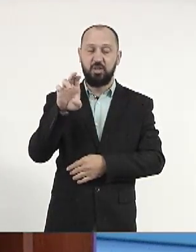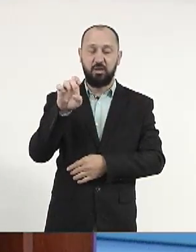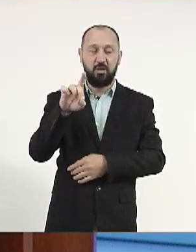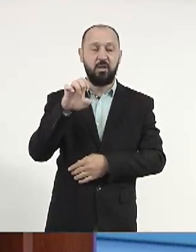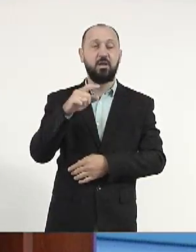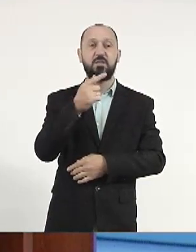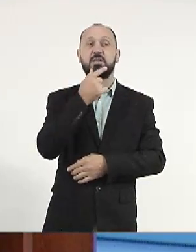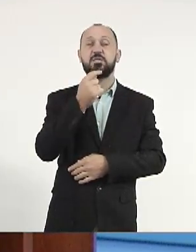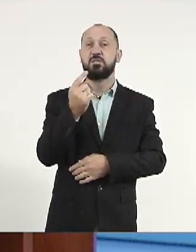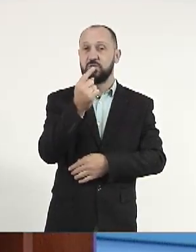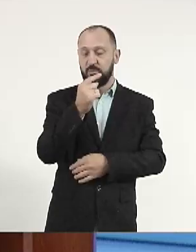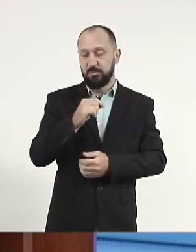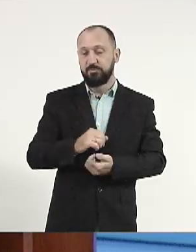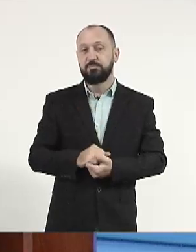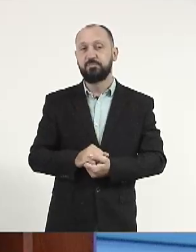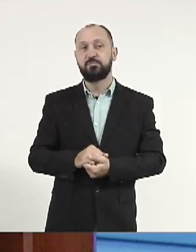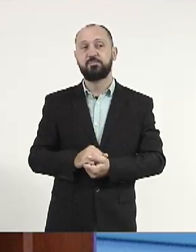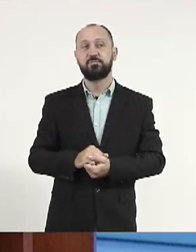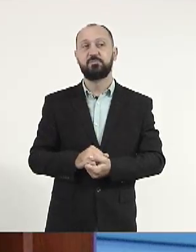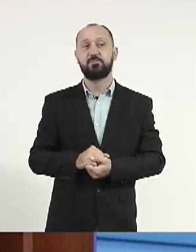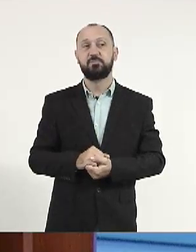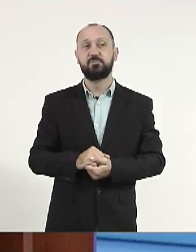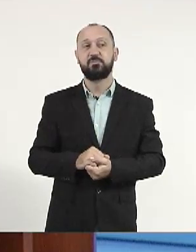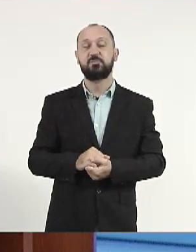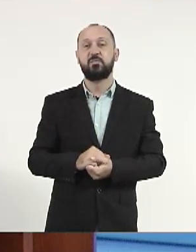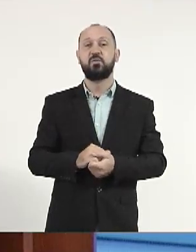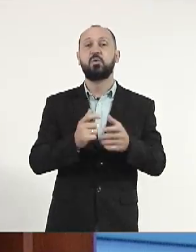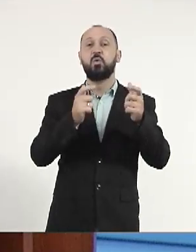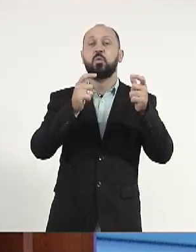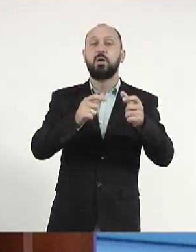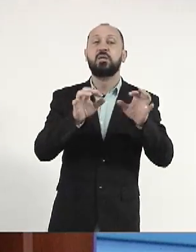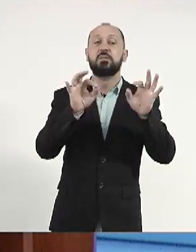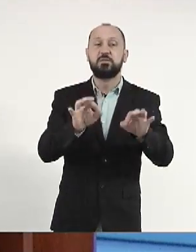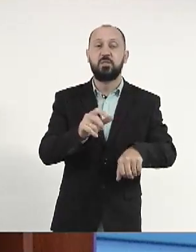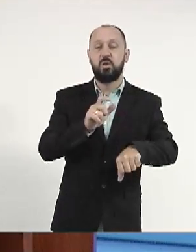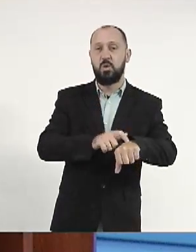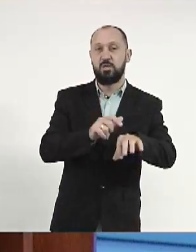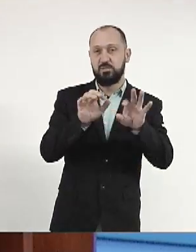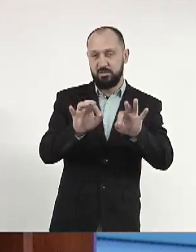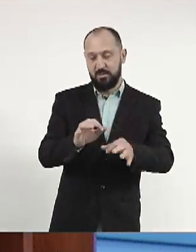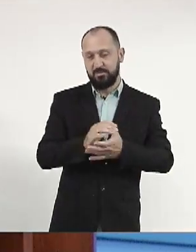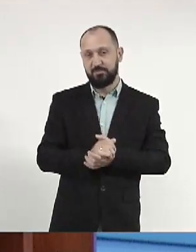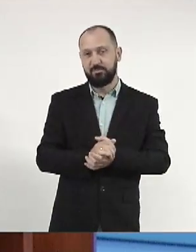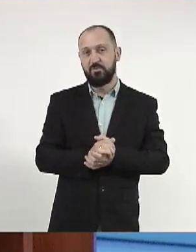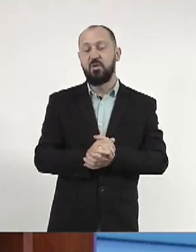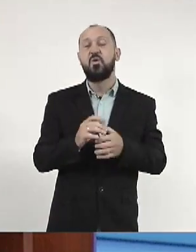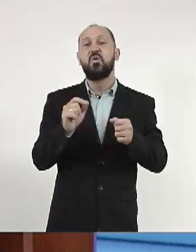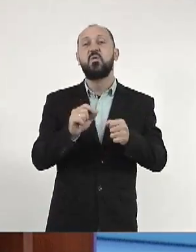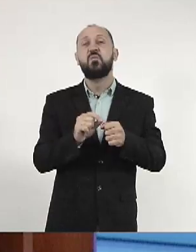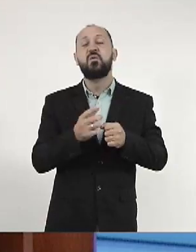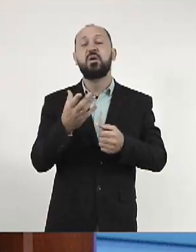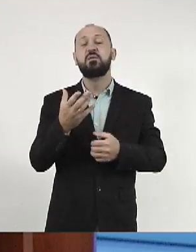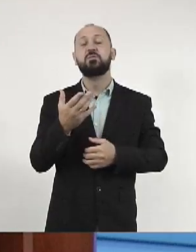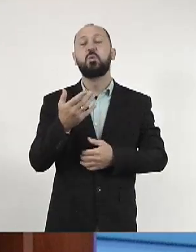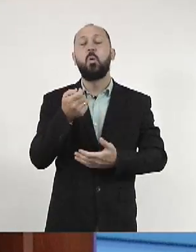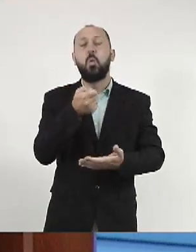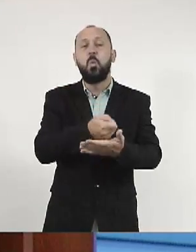Esse homem estava no lugar certo, na hora certa, e agiu com